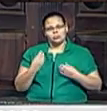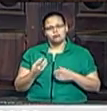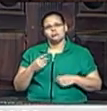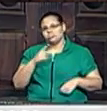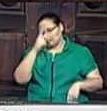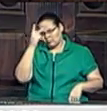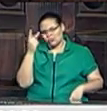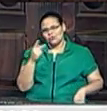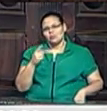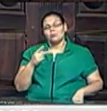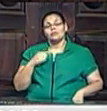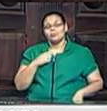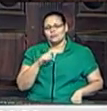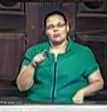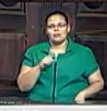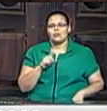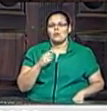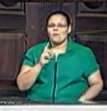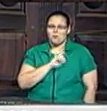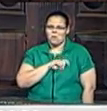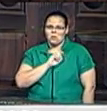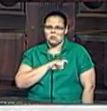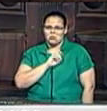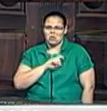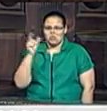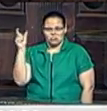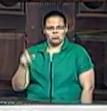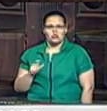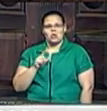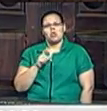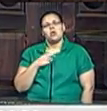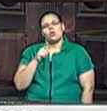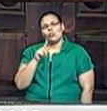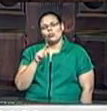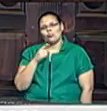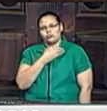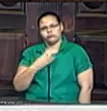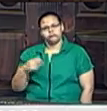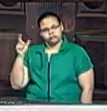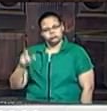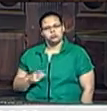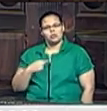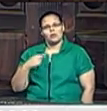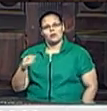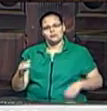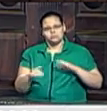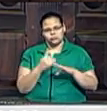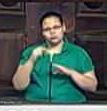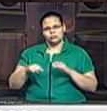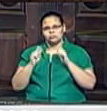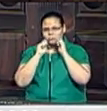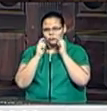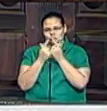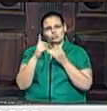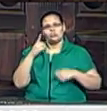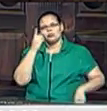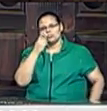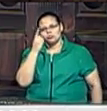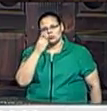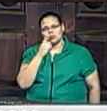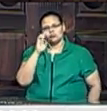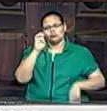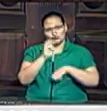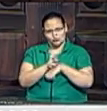não merecem essa maldade que o governador enviou a esta casa. E nós, deputados estaduais, temos que nos